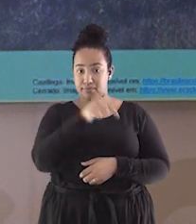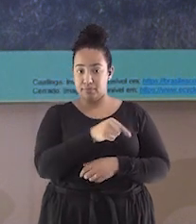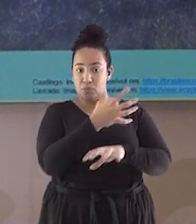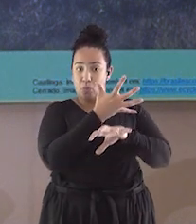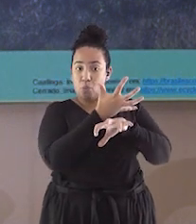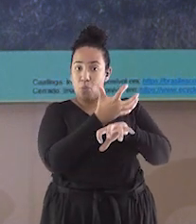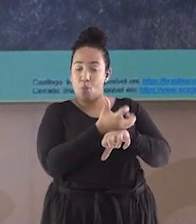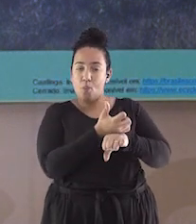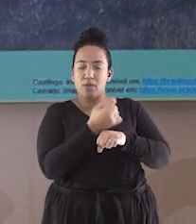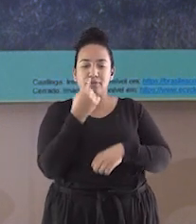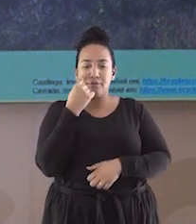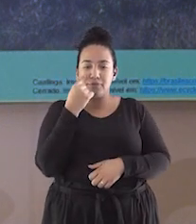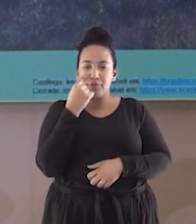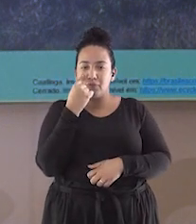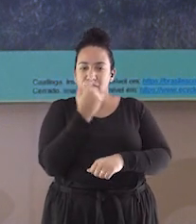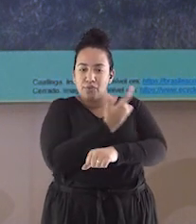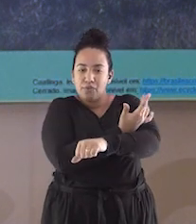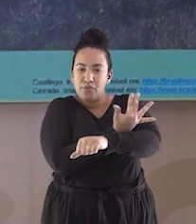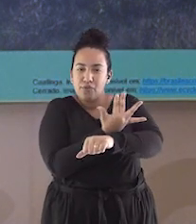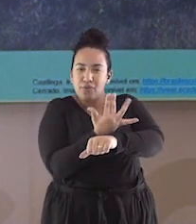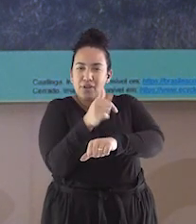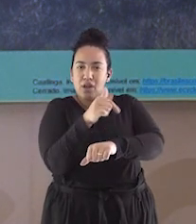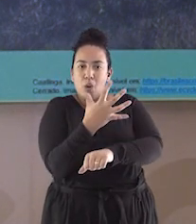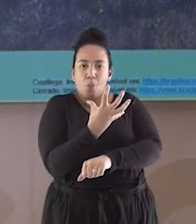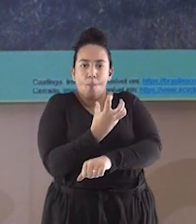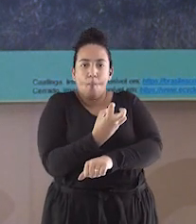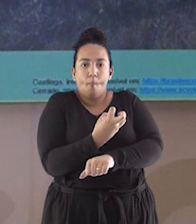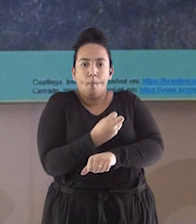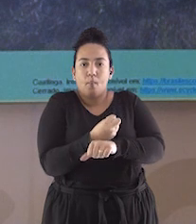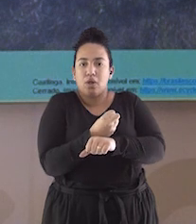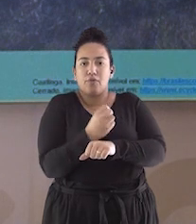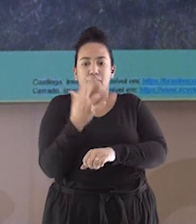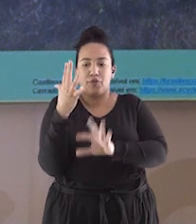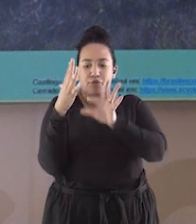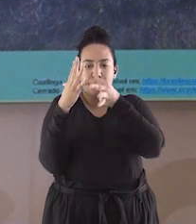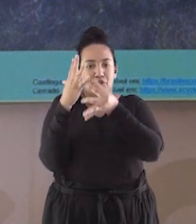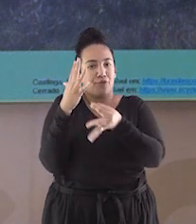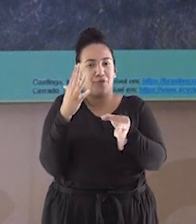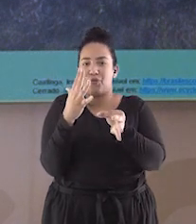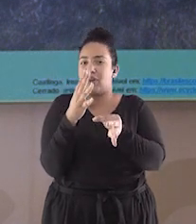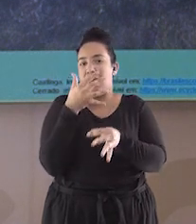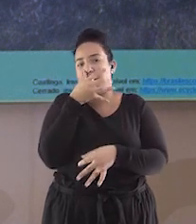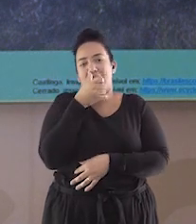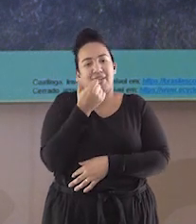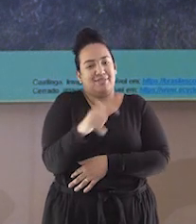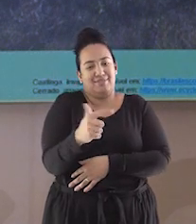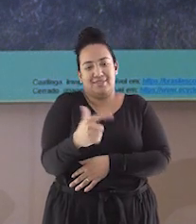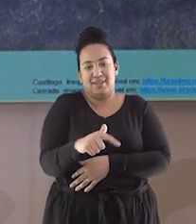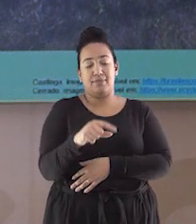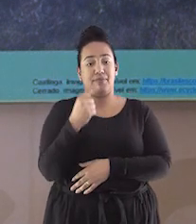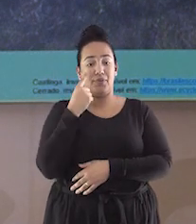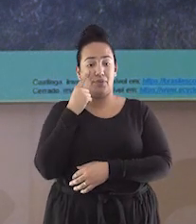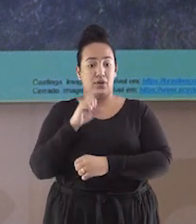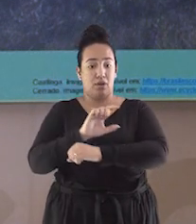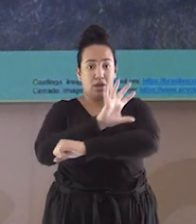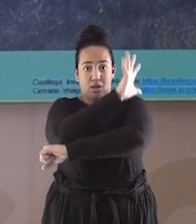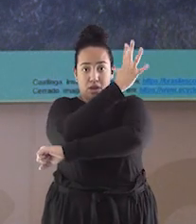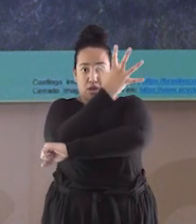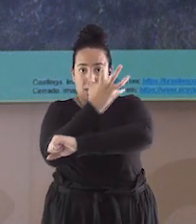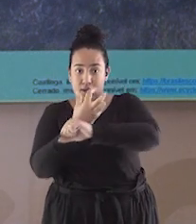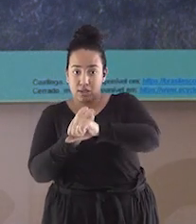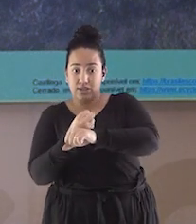vegetação geralmente mais seca, com poucas folhas. No cerrado, nós vemos mais arbustos